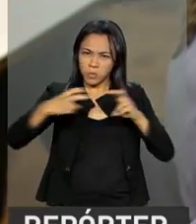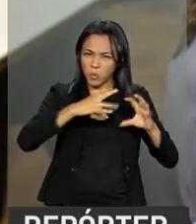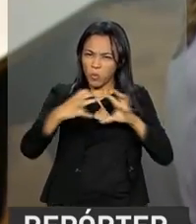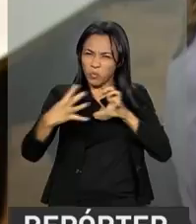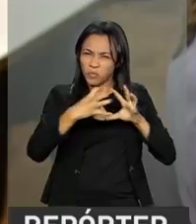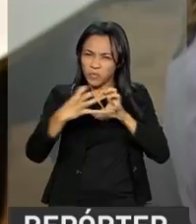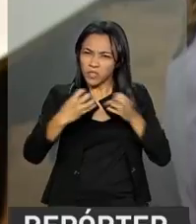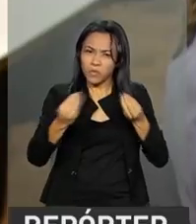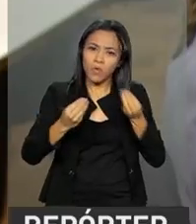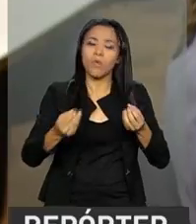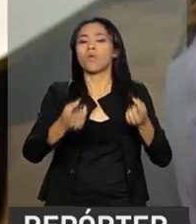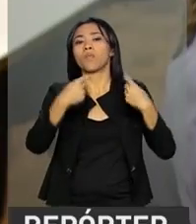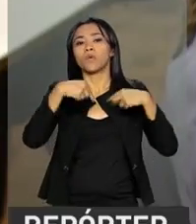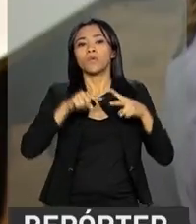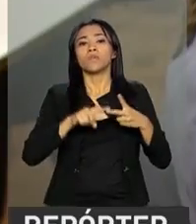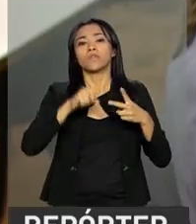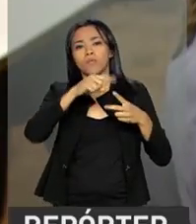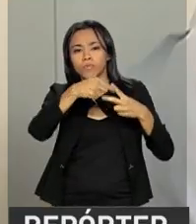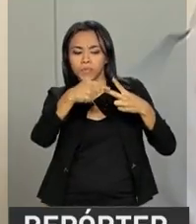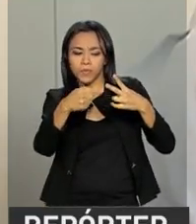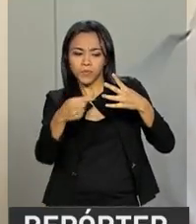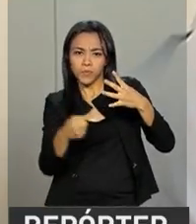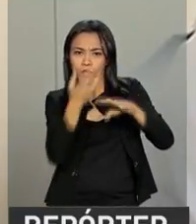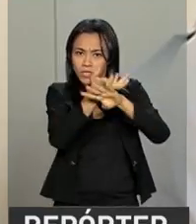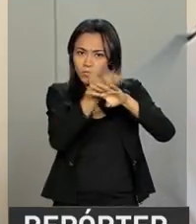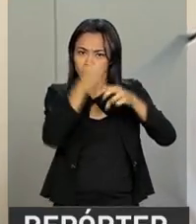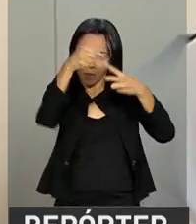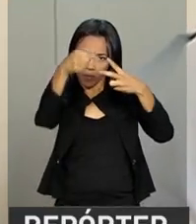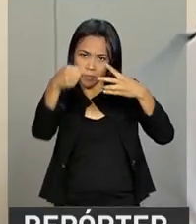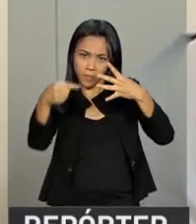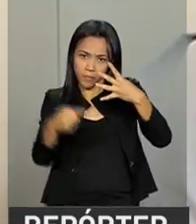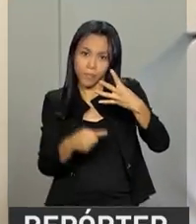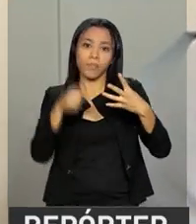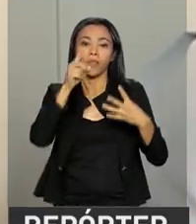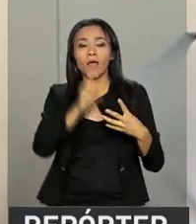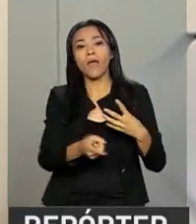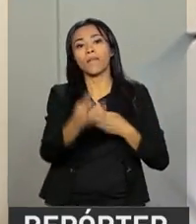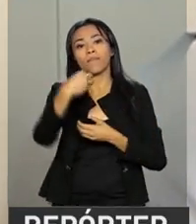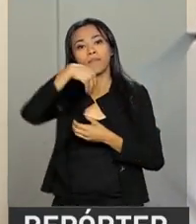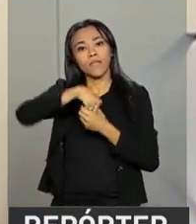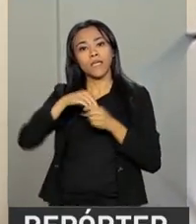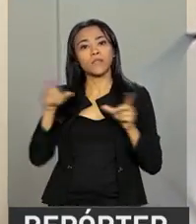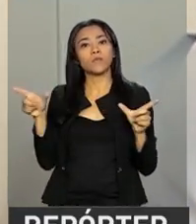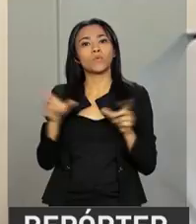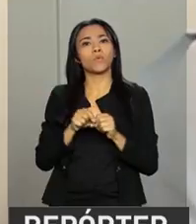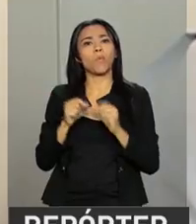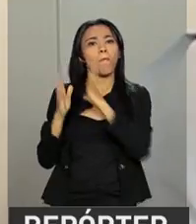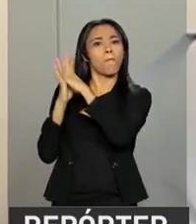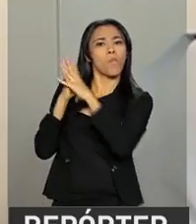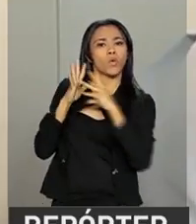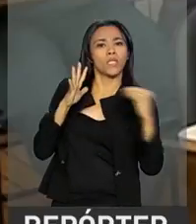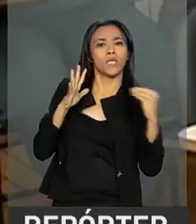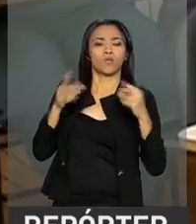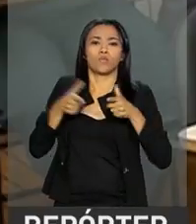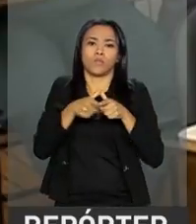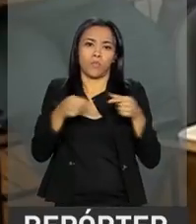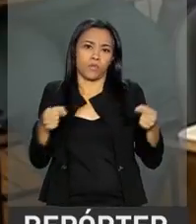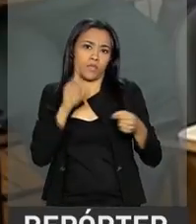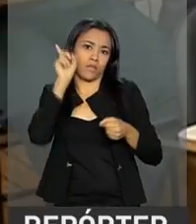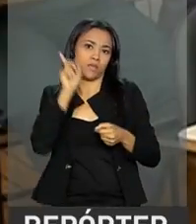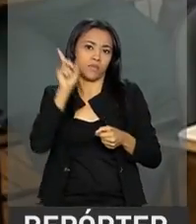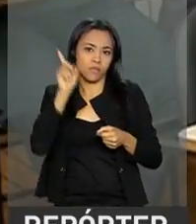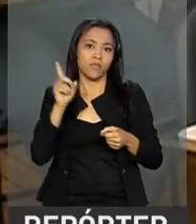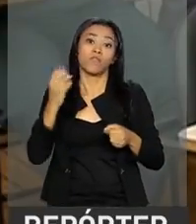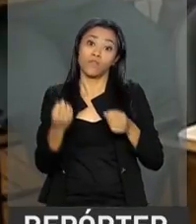orientado, polícia e mediação comunitária. Tudo baseado no sistema Koban, o modelo japonês de polícia comunitária criado